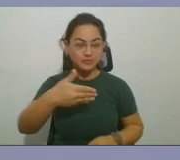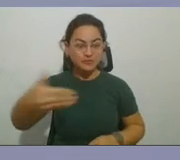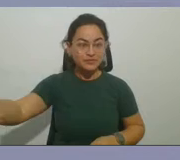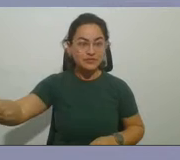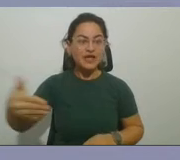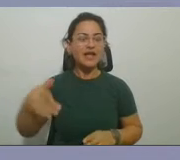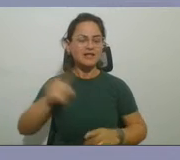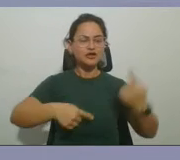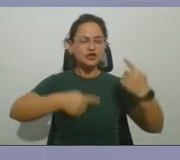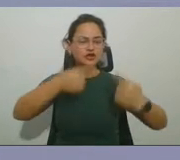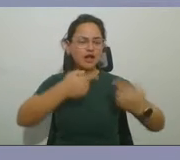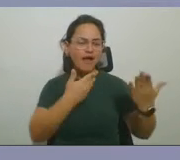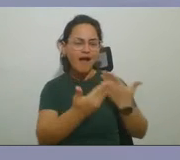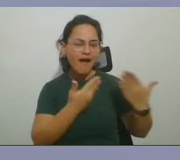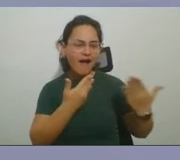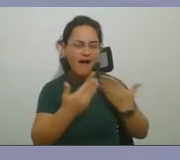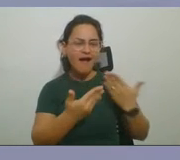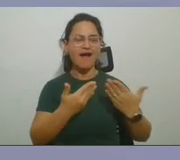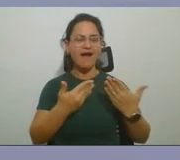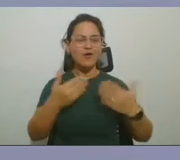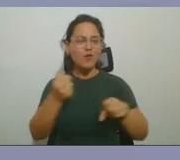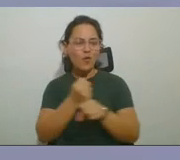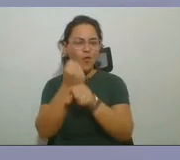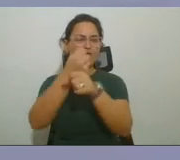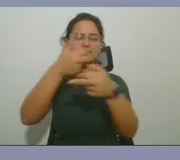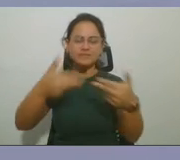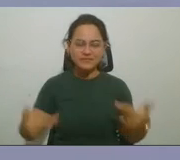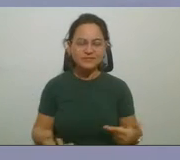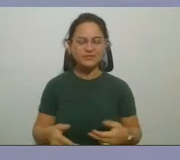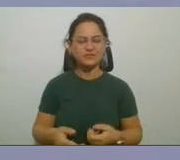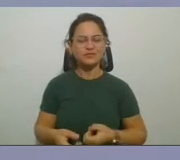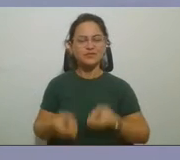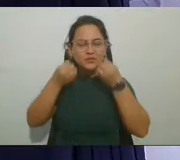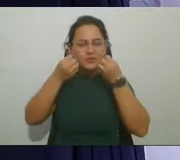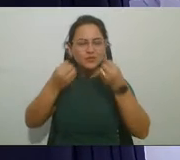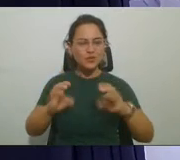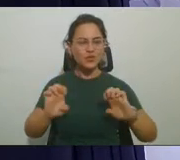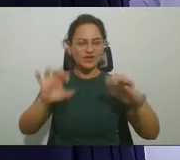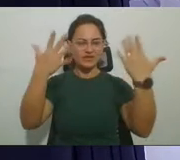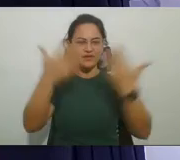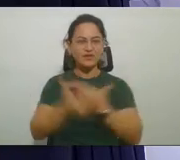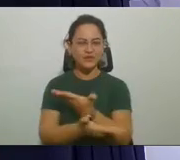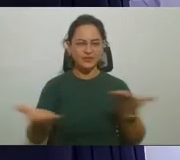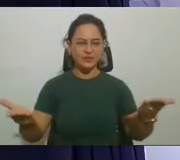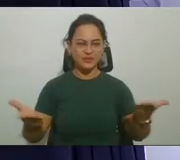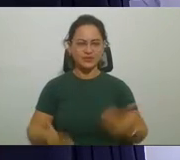e desconstruções. Boa noite e bom evento a todos e a todas.